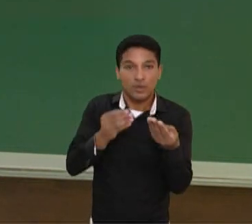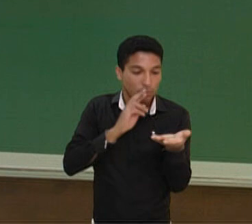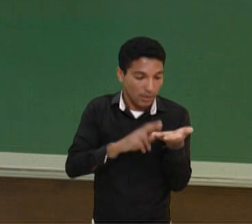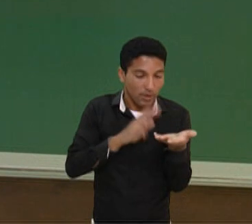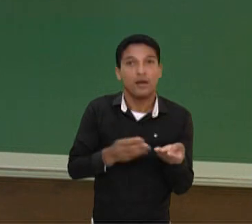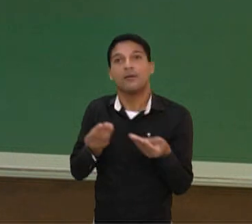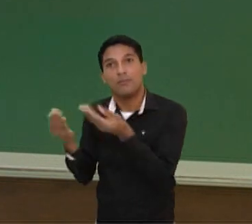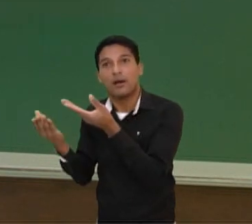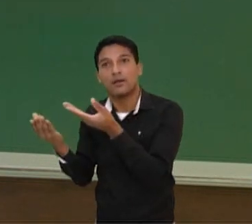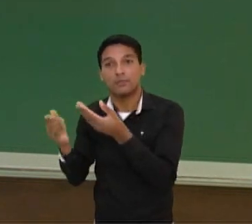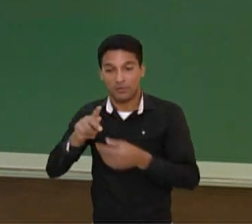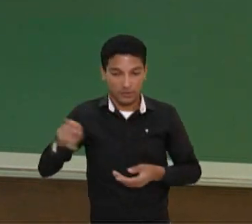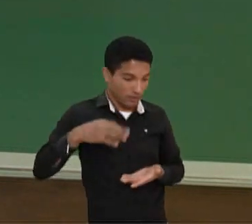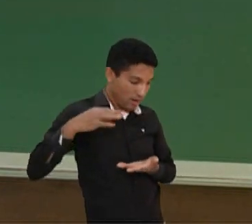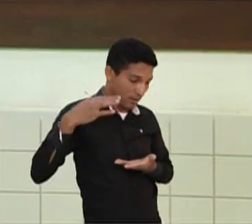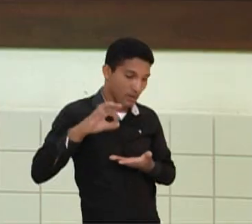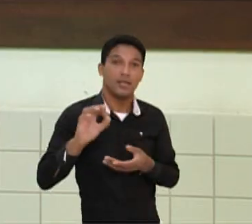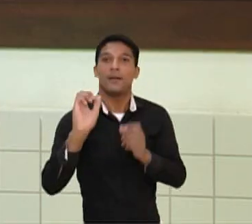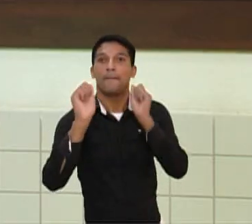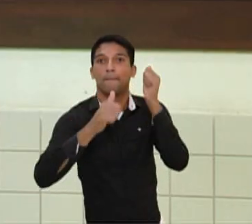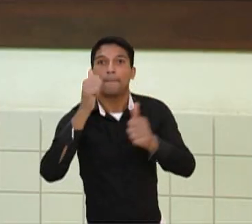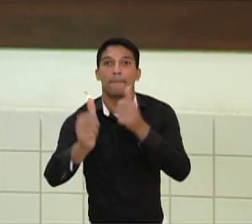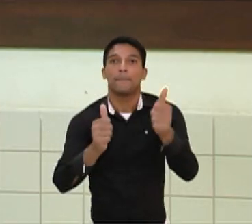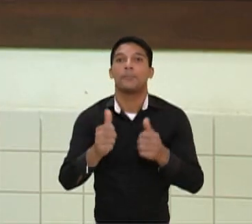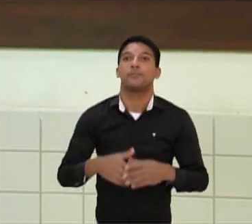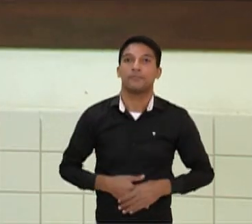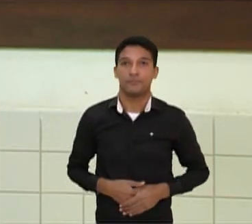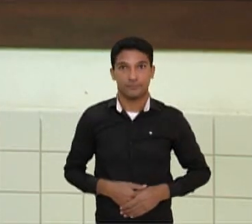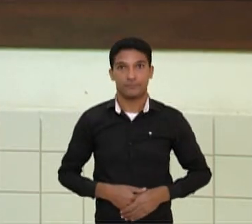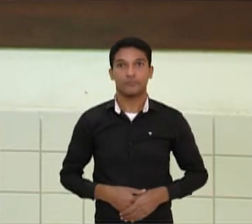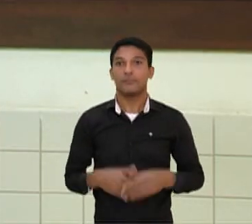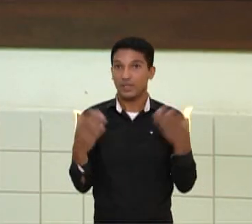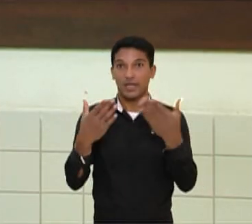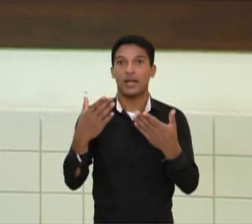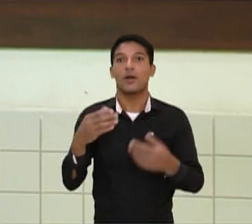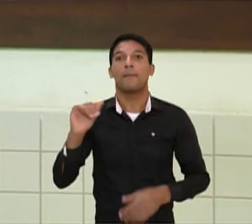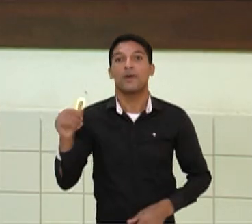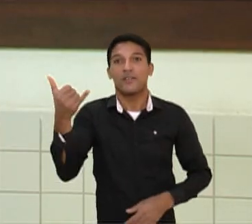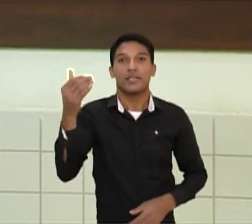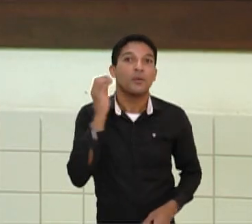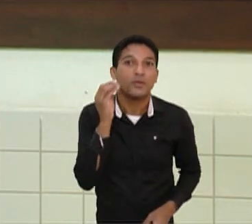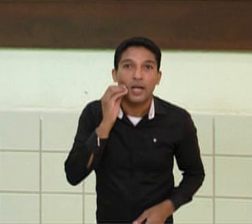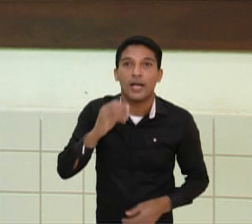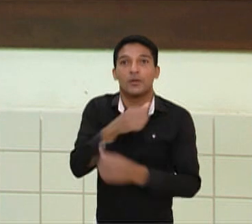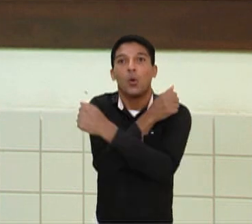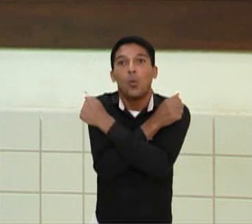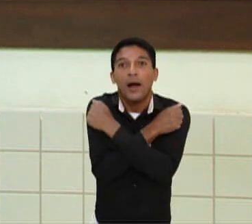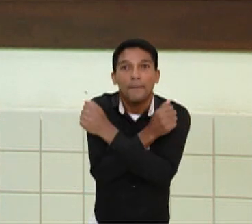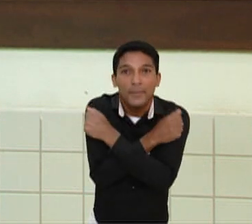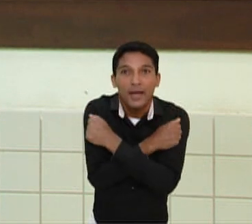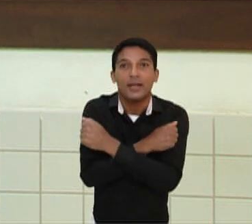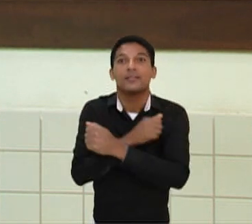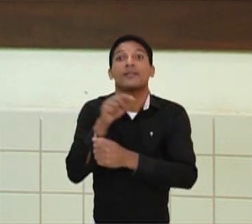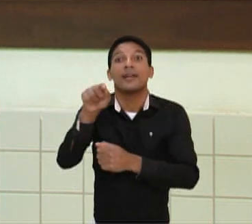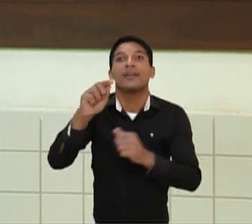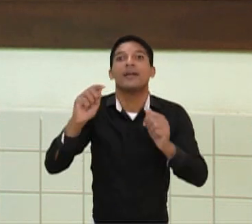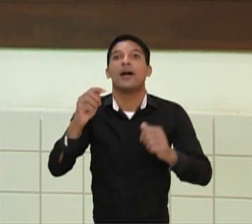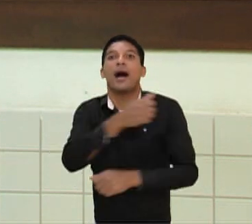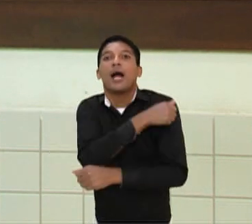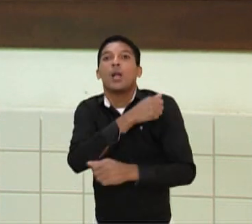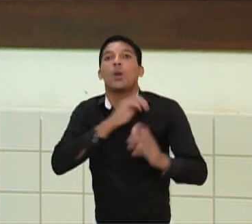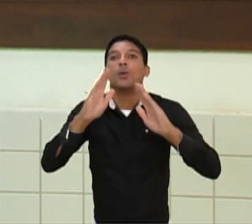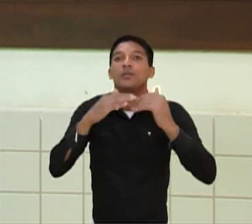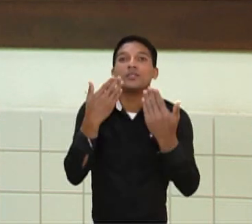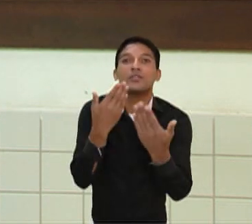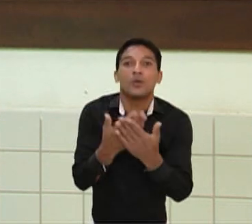professores. Tranquilo? Bom, quero aproveitar essa oportunidade e mandar um abraço carinhoso para o pessoal do Colégio Ayrton Senna da Silva, de